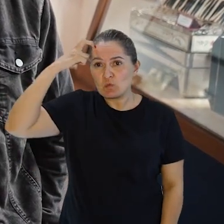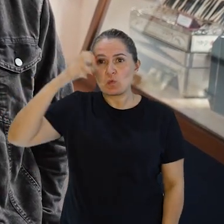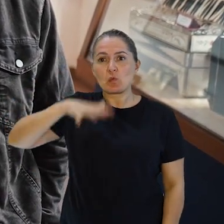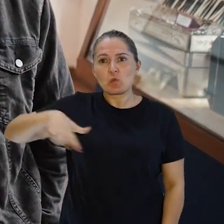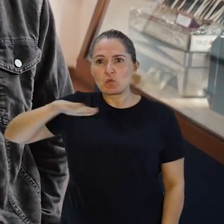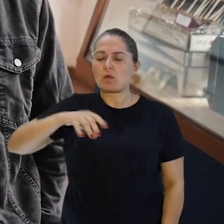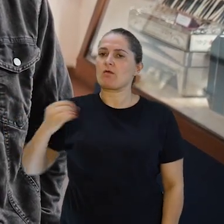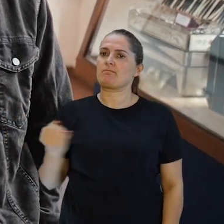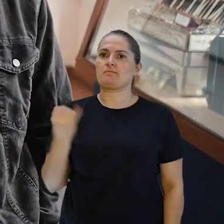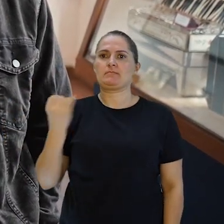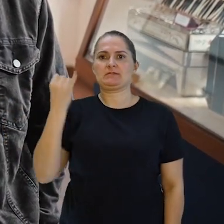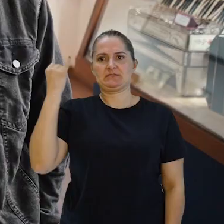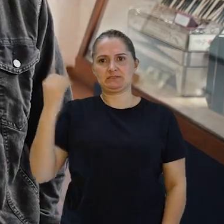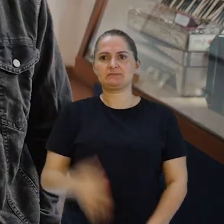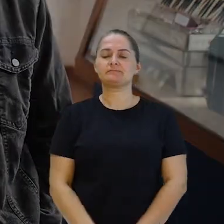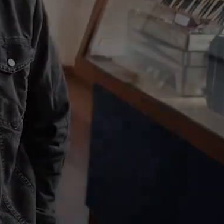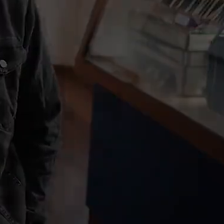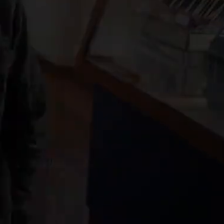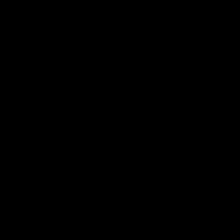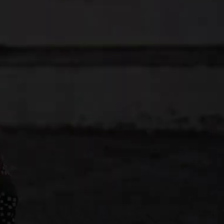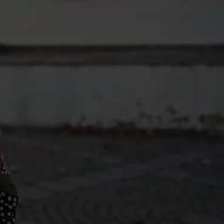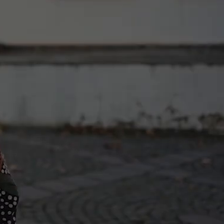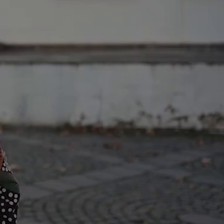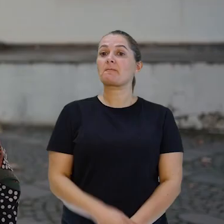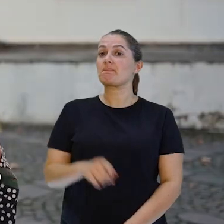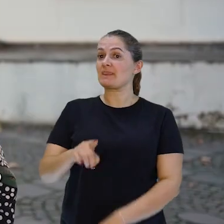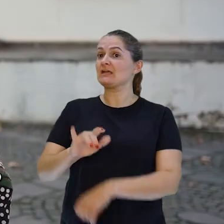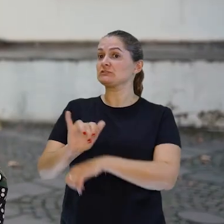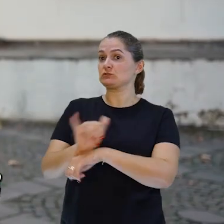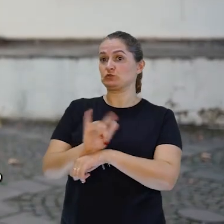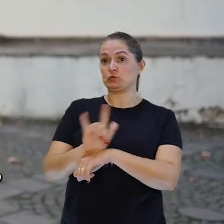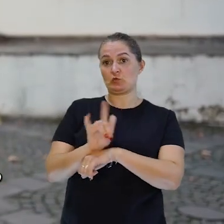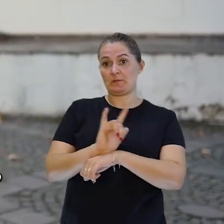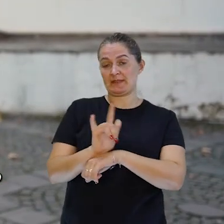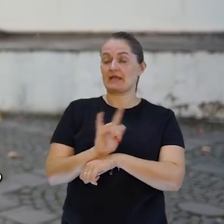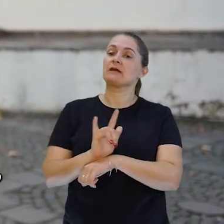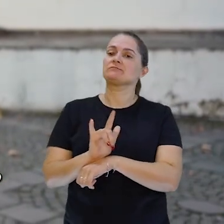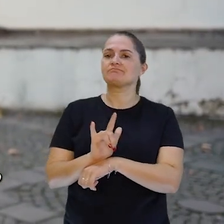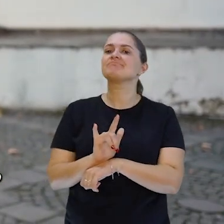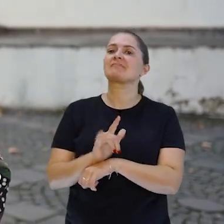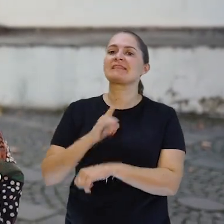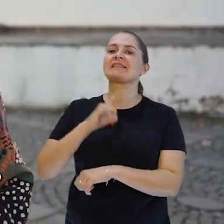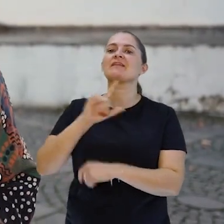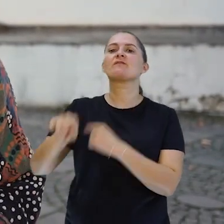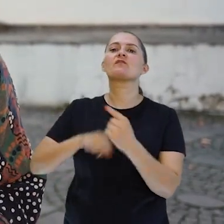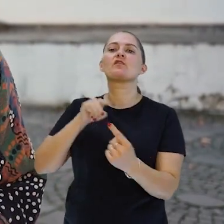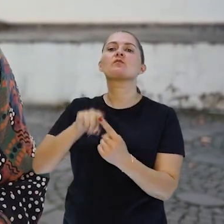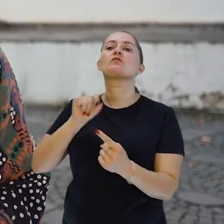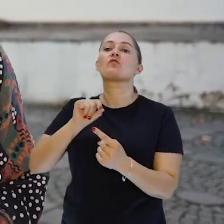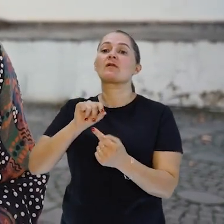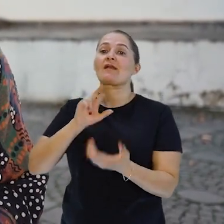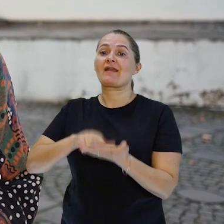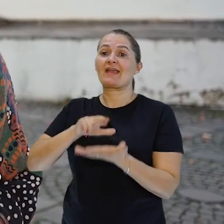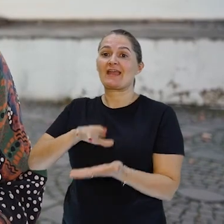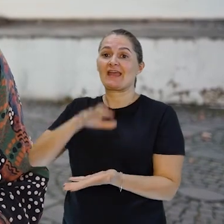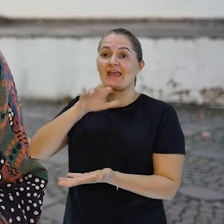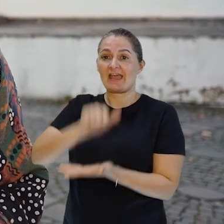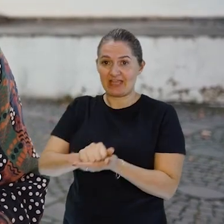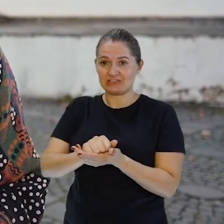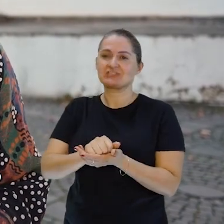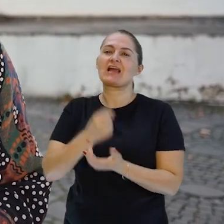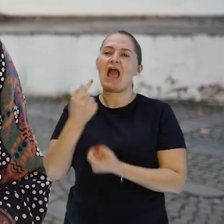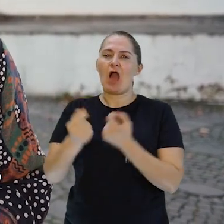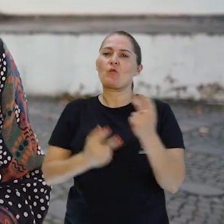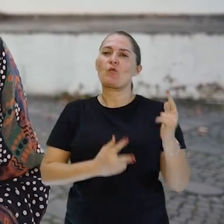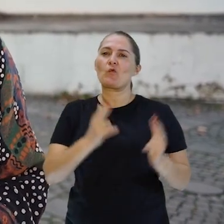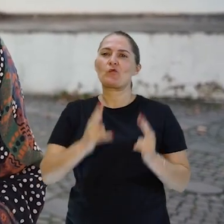isso, culturalmente falando, é muito importante. Então, esse documentário teve o objetivo de registrar